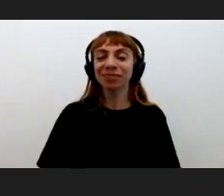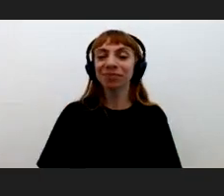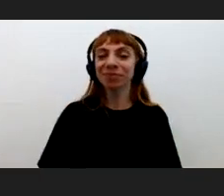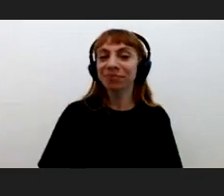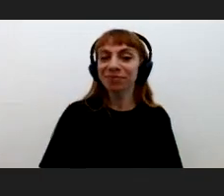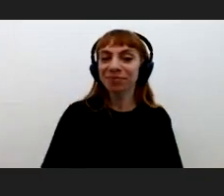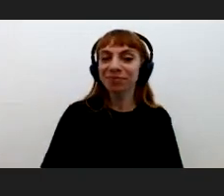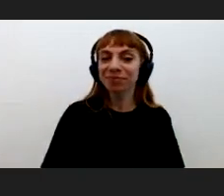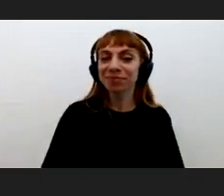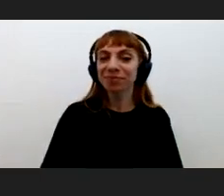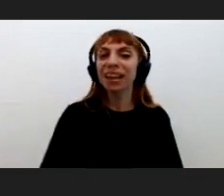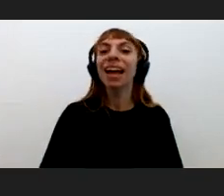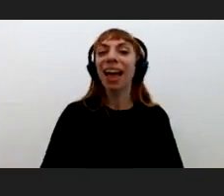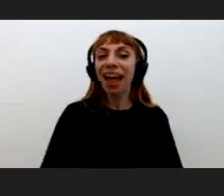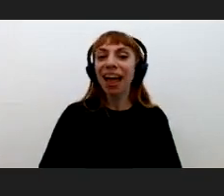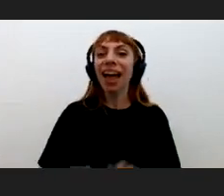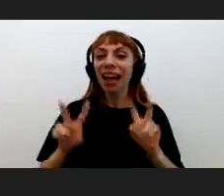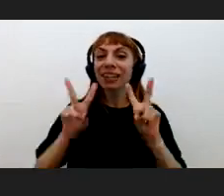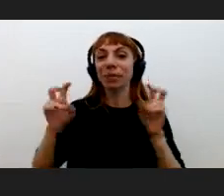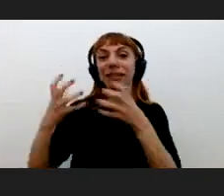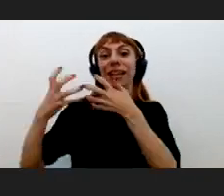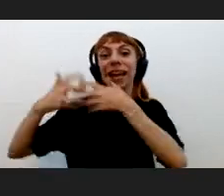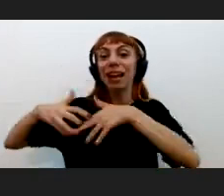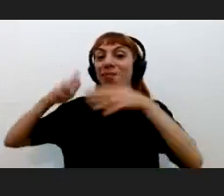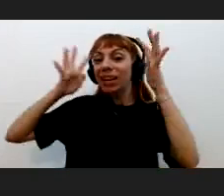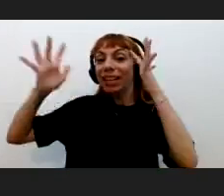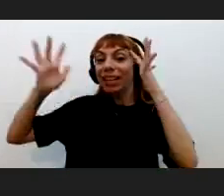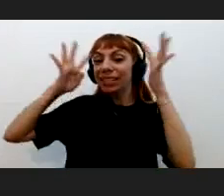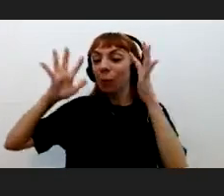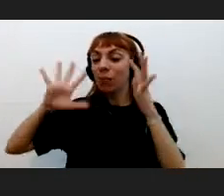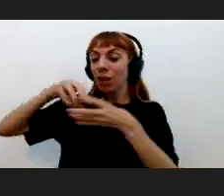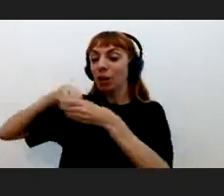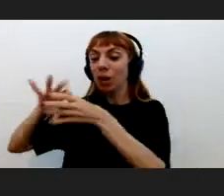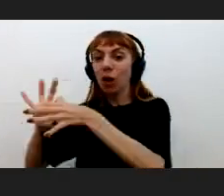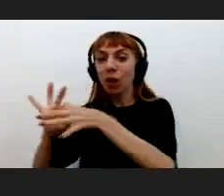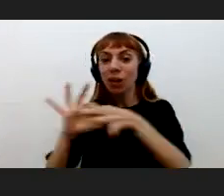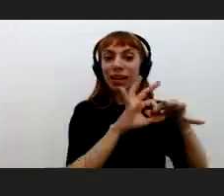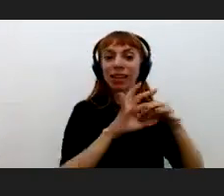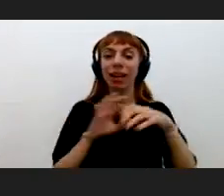essa reflexão mais contextualizada, né, sobre as práticas interdisciplinares.